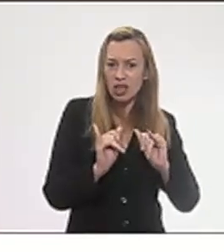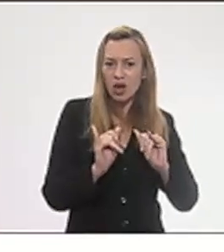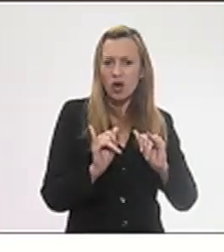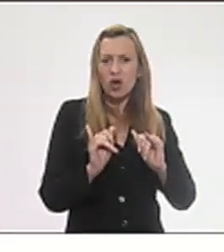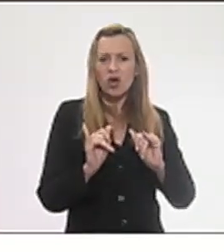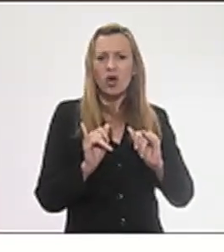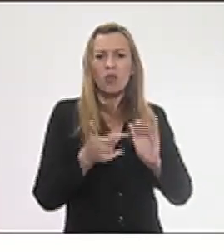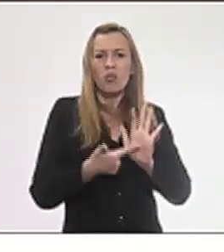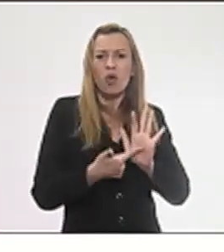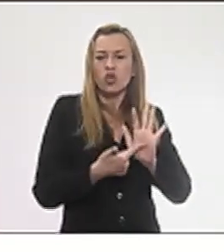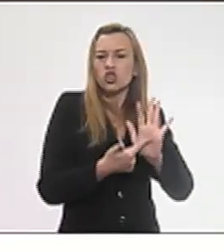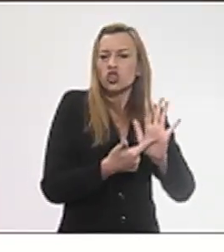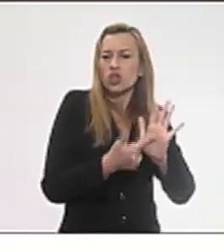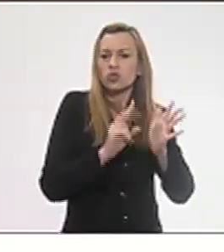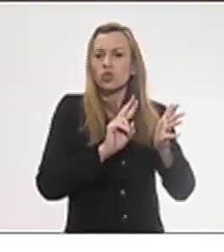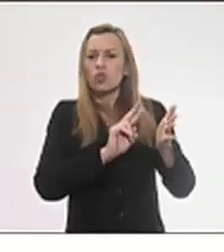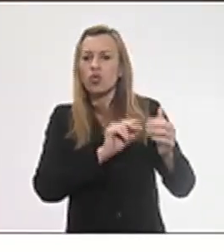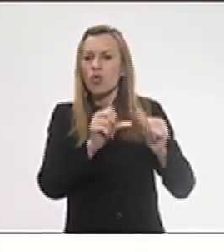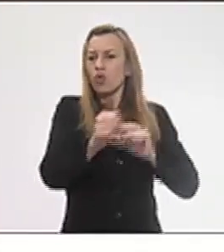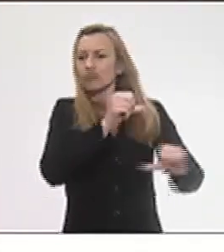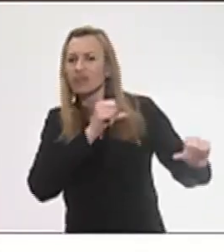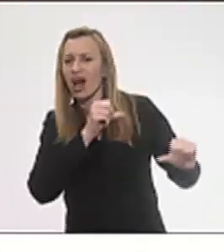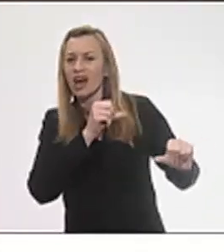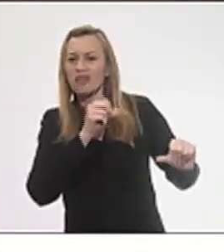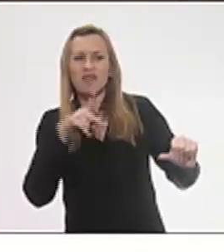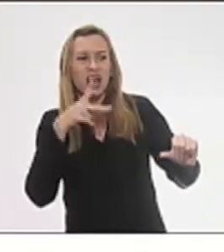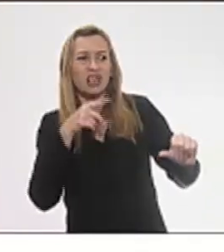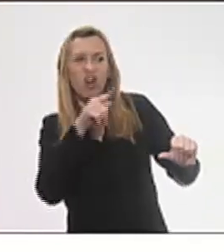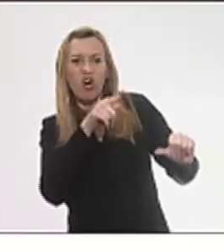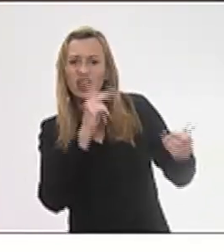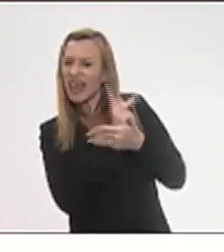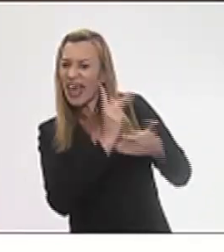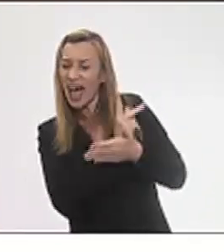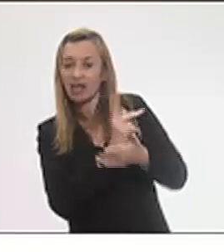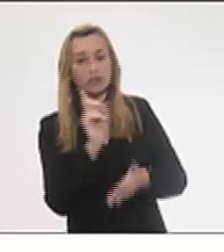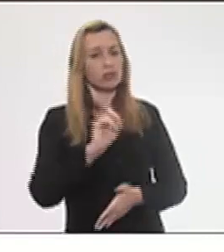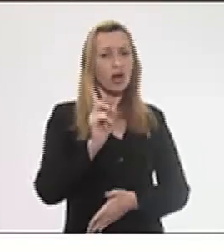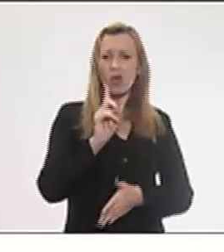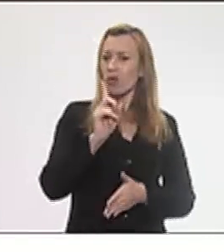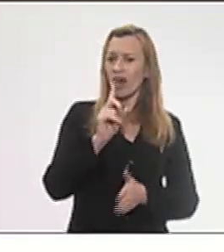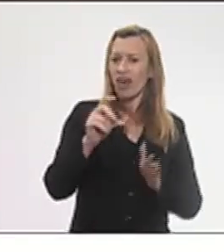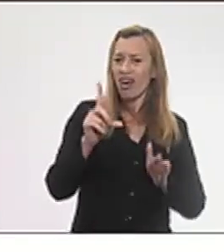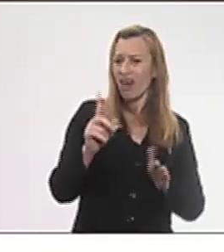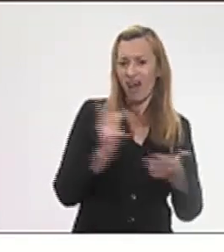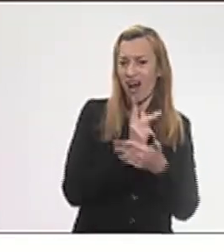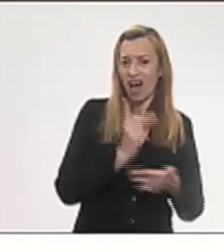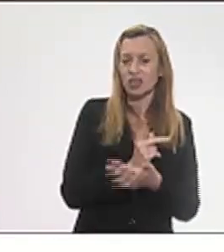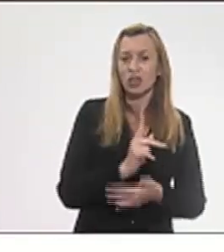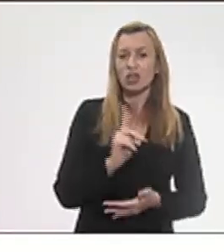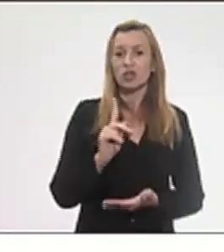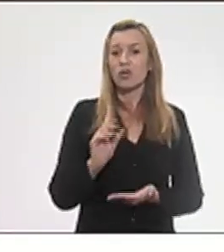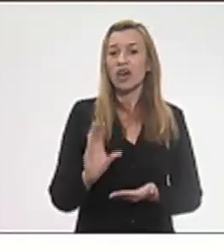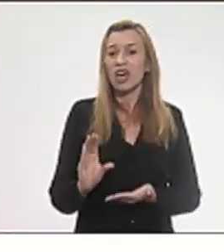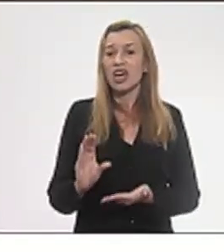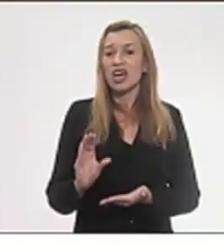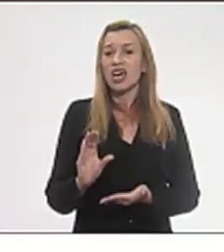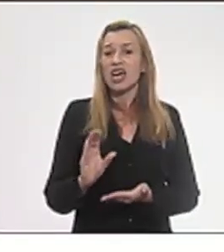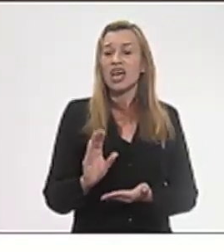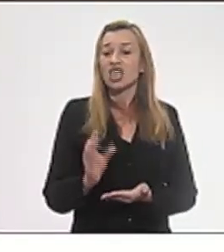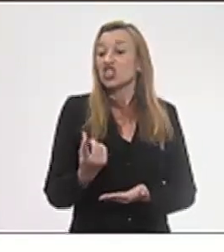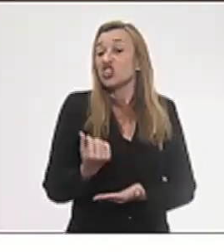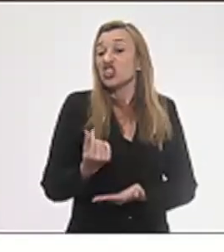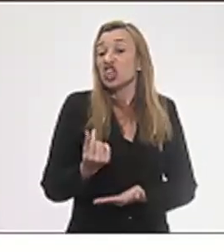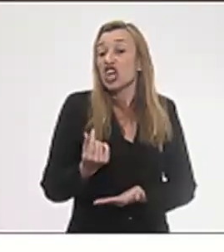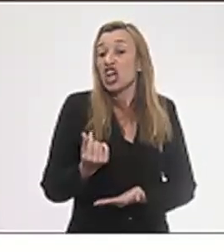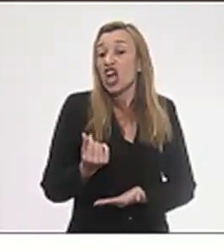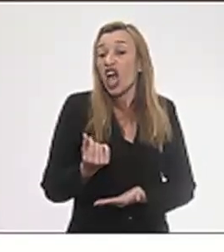o que nós aqui estivéssemos fazendo fosse algo ilegal. E não é ilegal. E não é verba de gabinete, como aqui